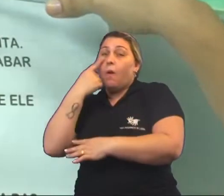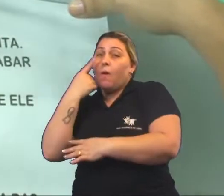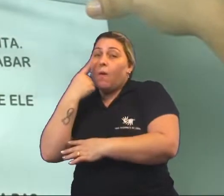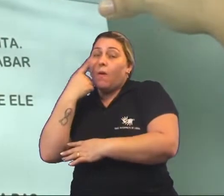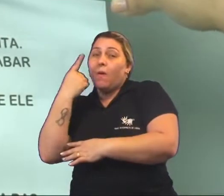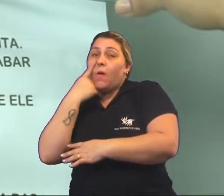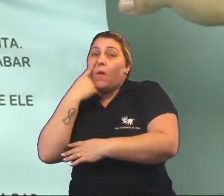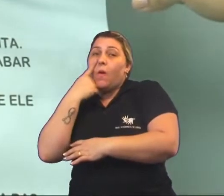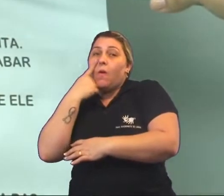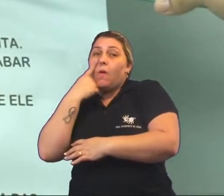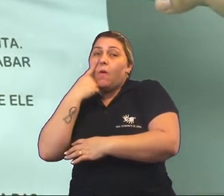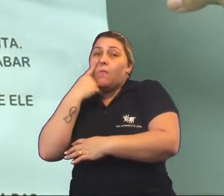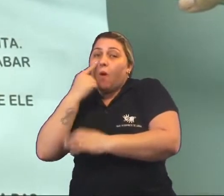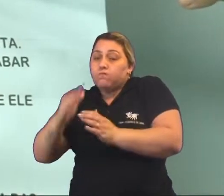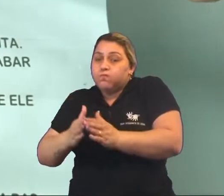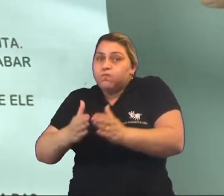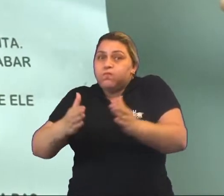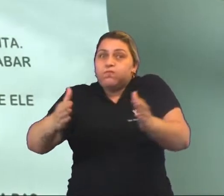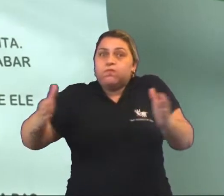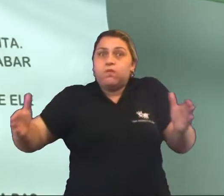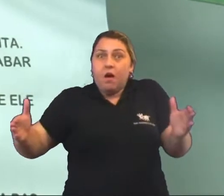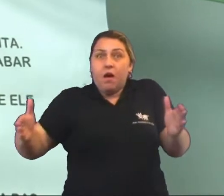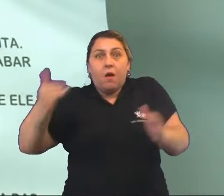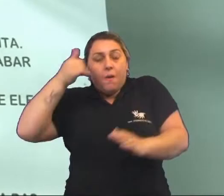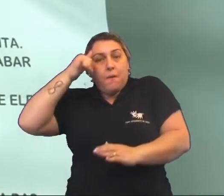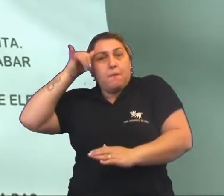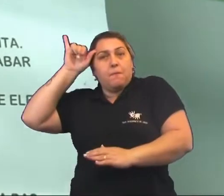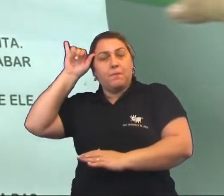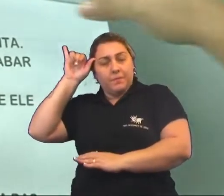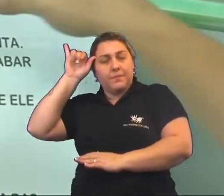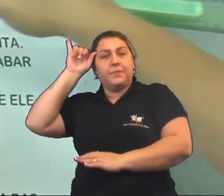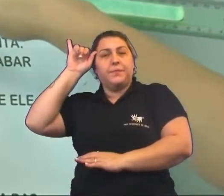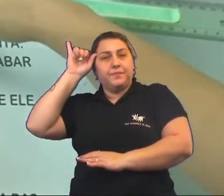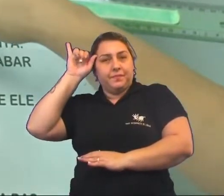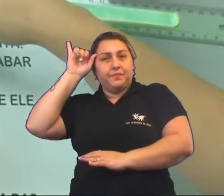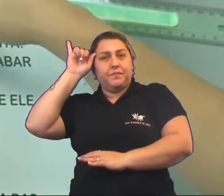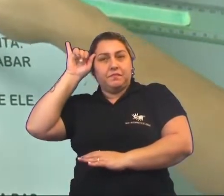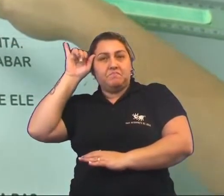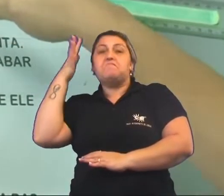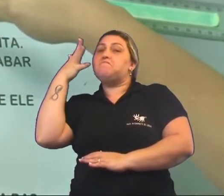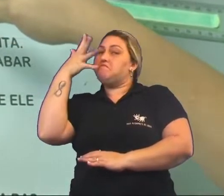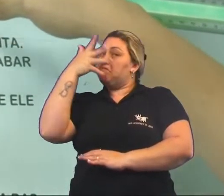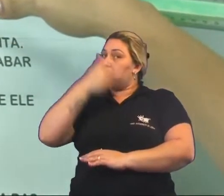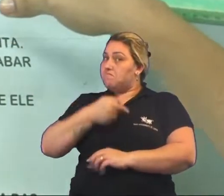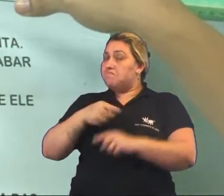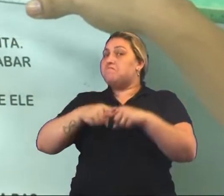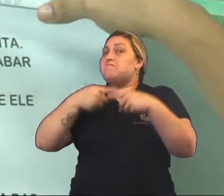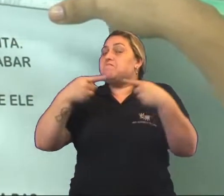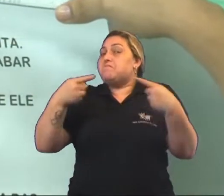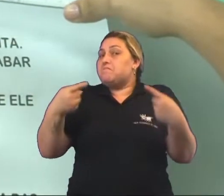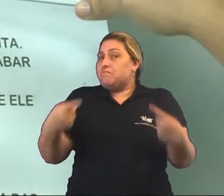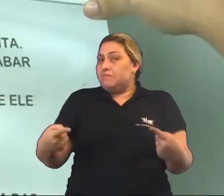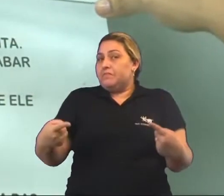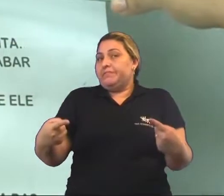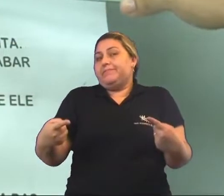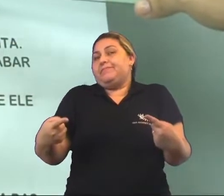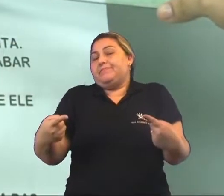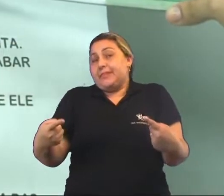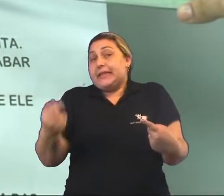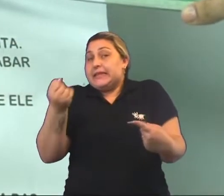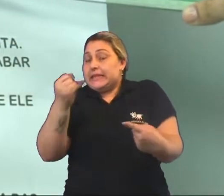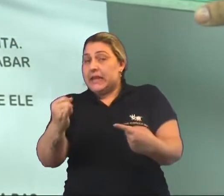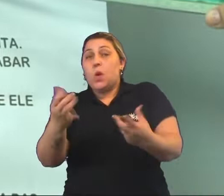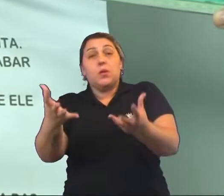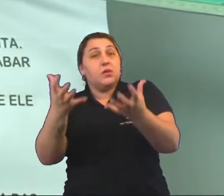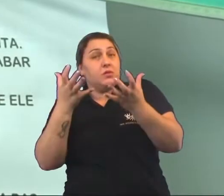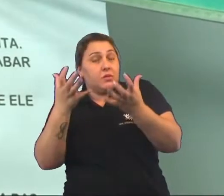Olhem só o tamanho do sujeito! Até que ele é elegante, mas grande coisa, se